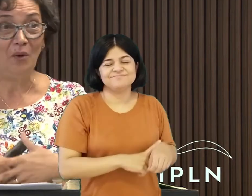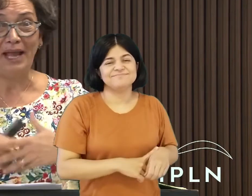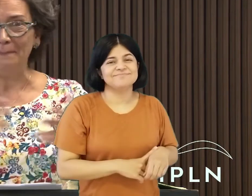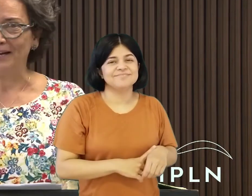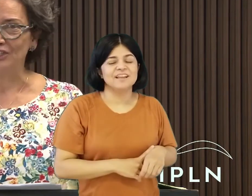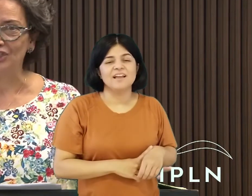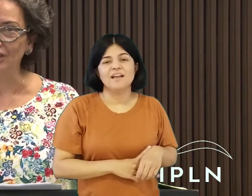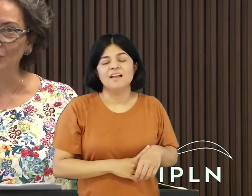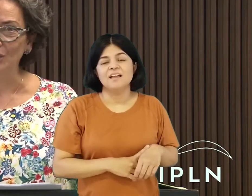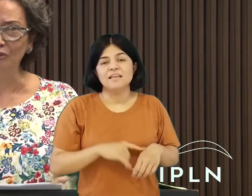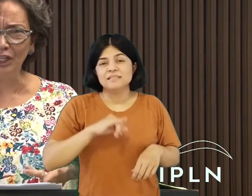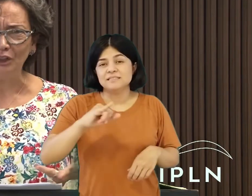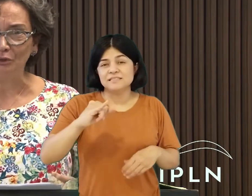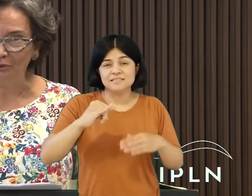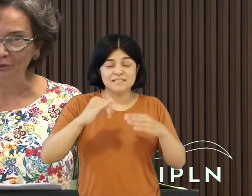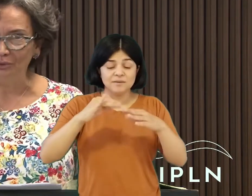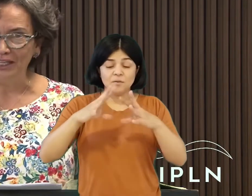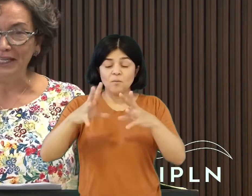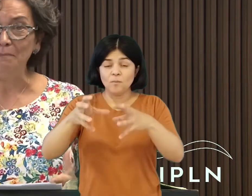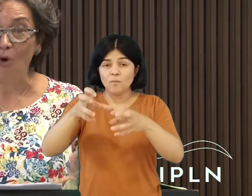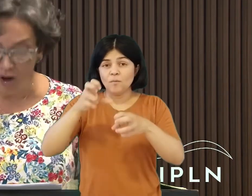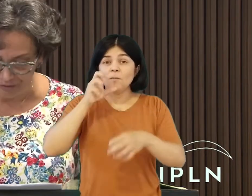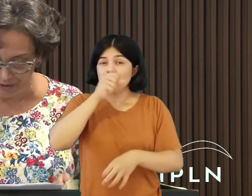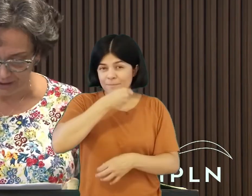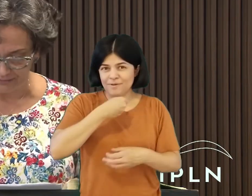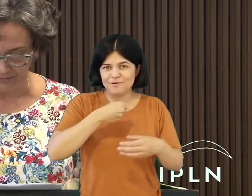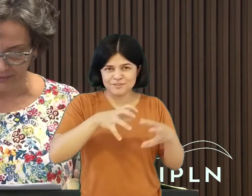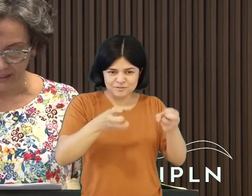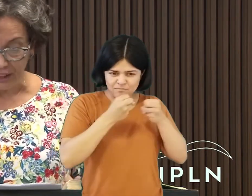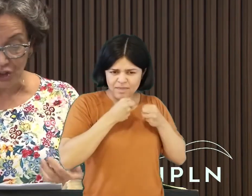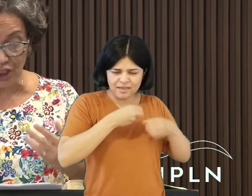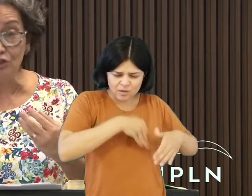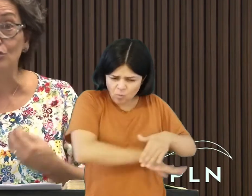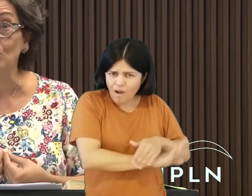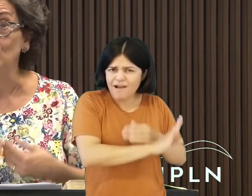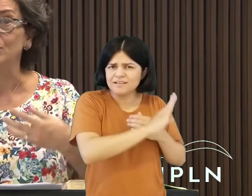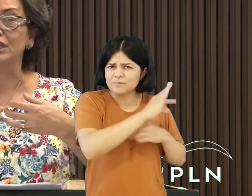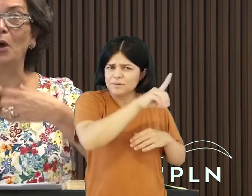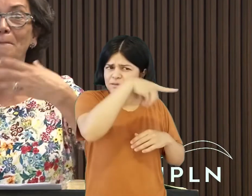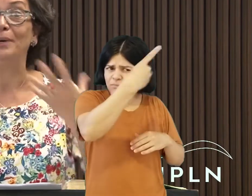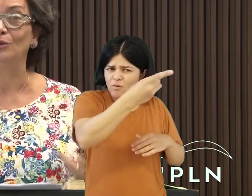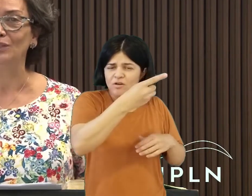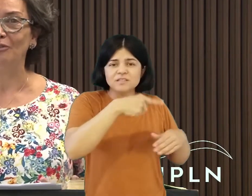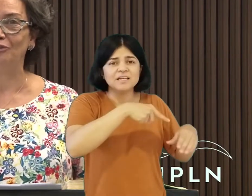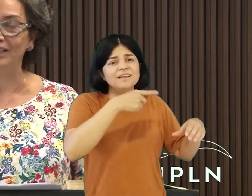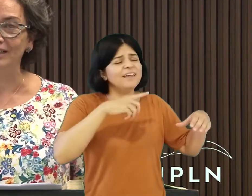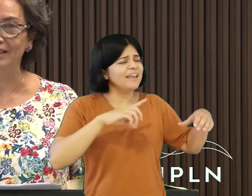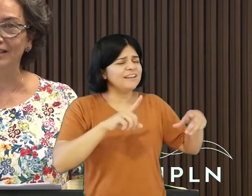que não é repartido, ele fica duro, ele mofa. Jesus, que é o